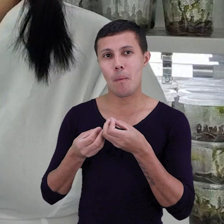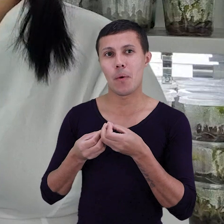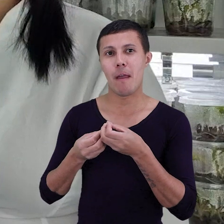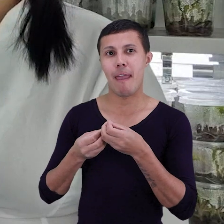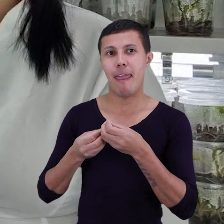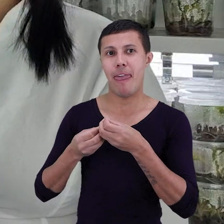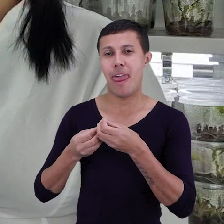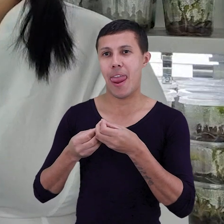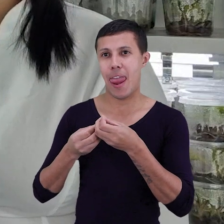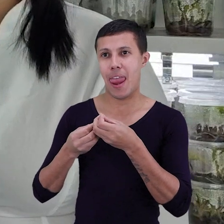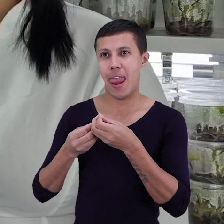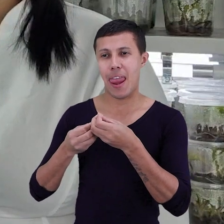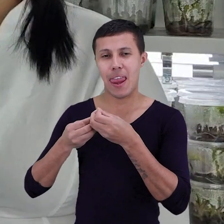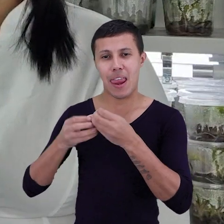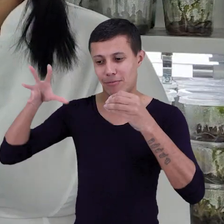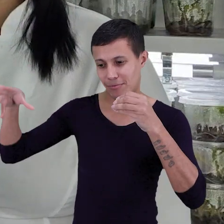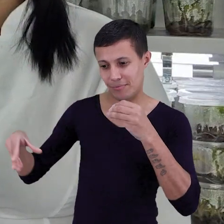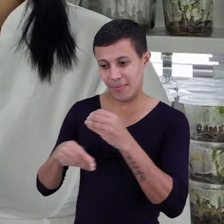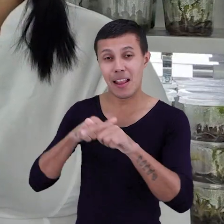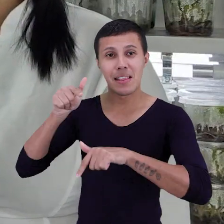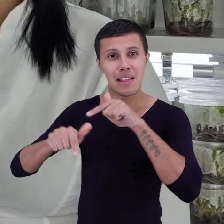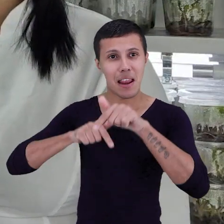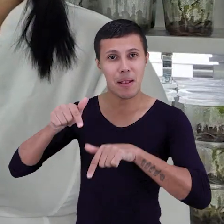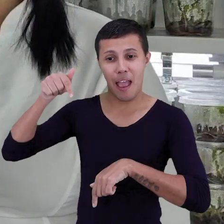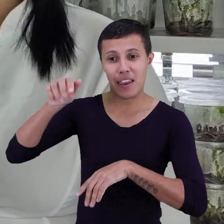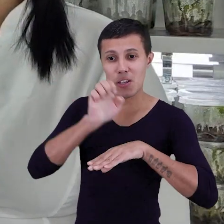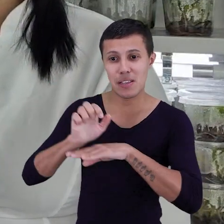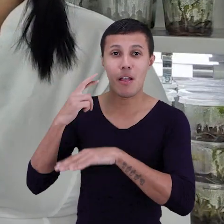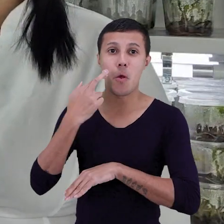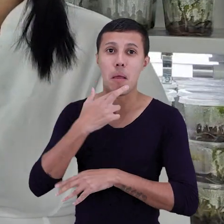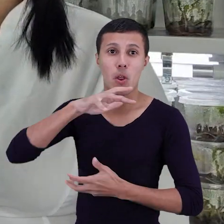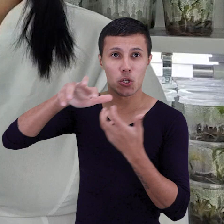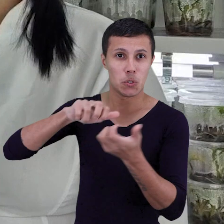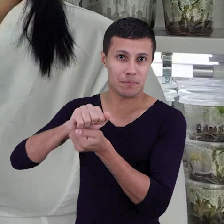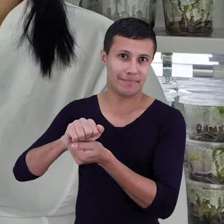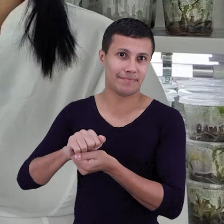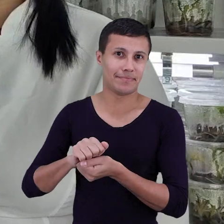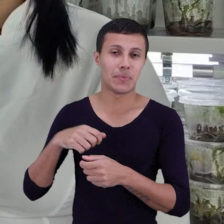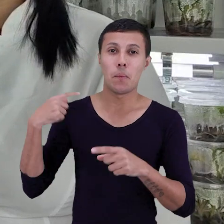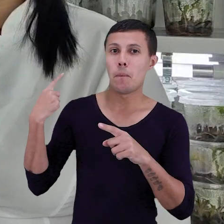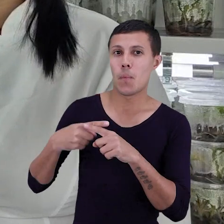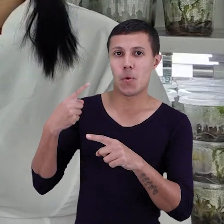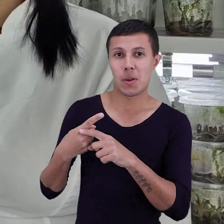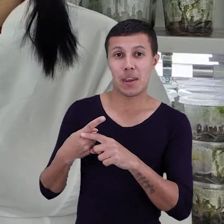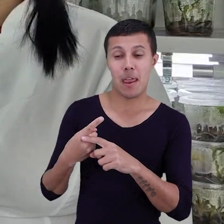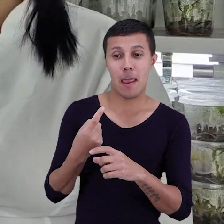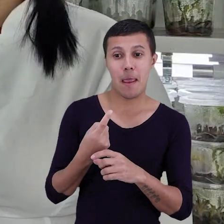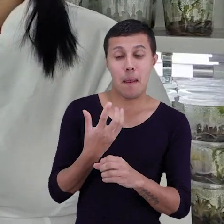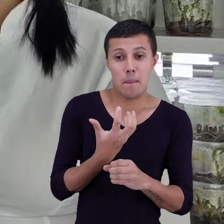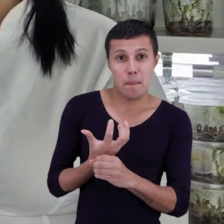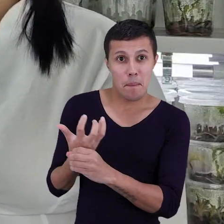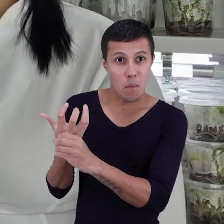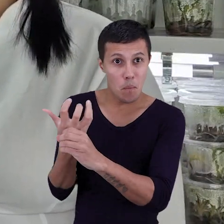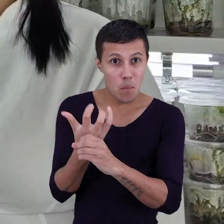né, e trabalhar a sustentabilidade aqui no estado de Roraima, né, porque essas mudas, né, como elas